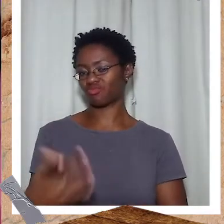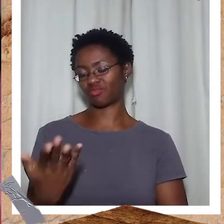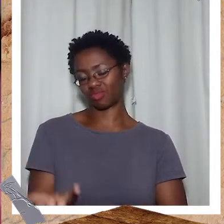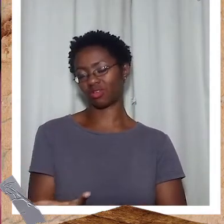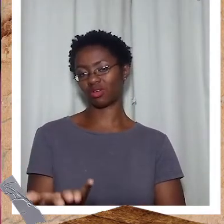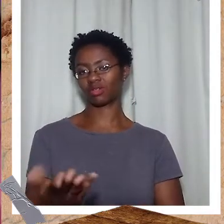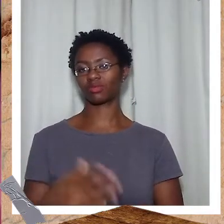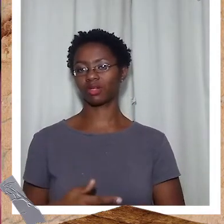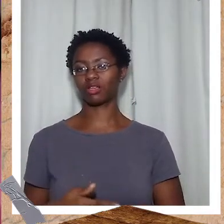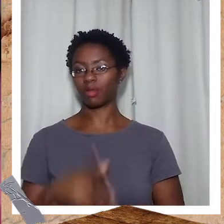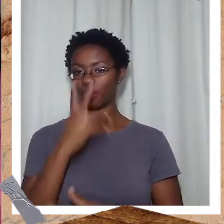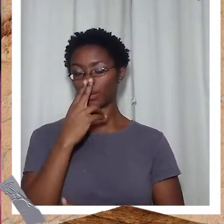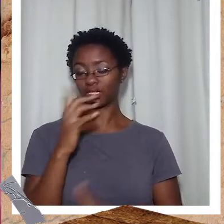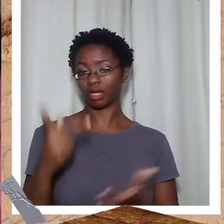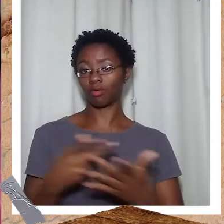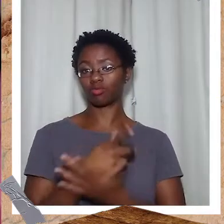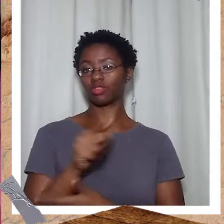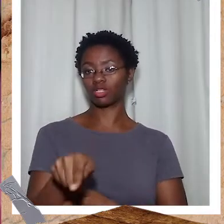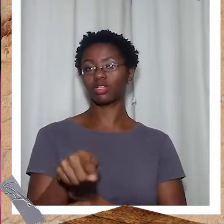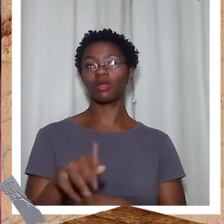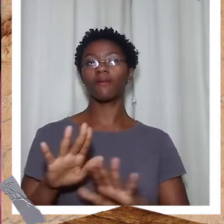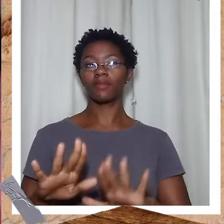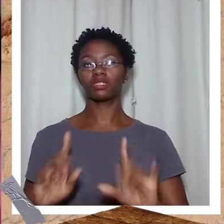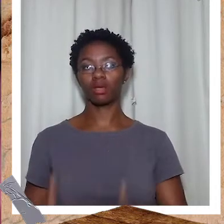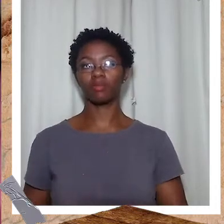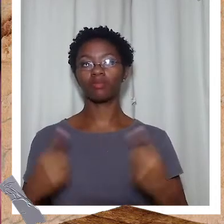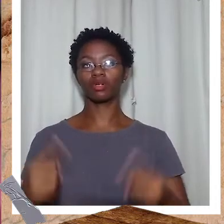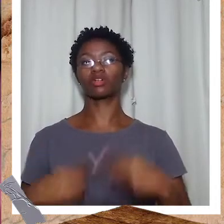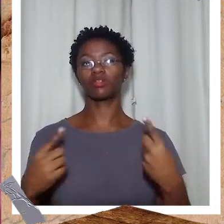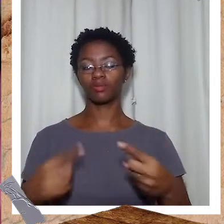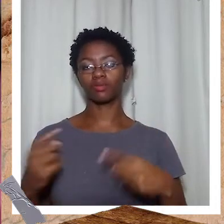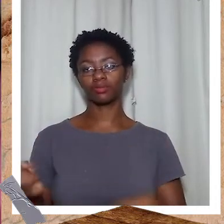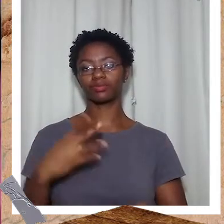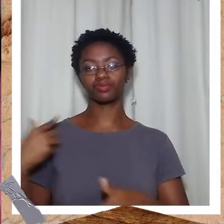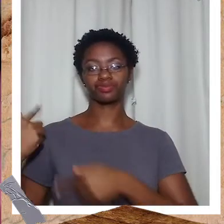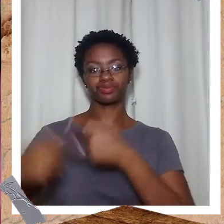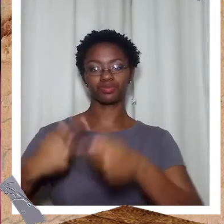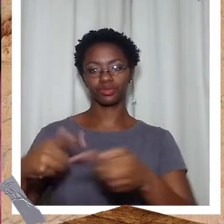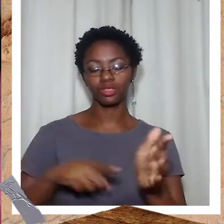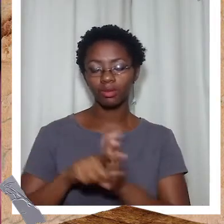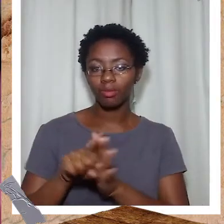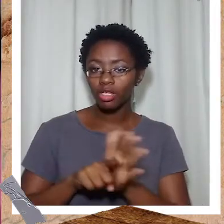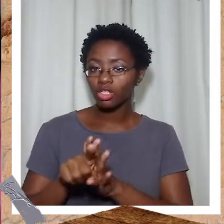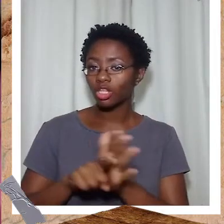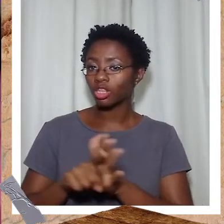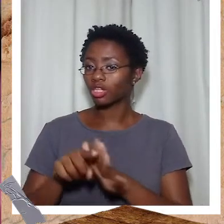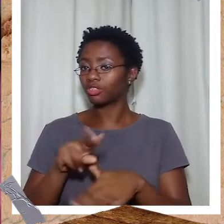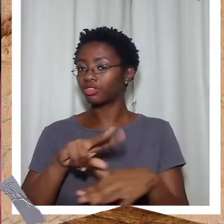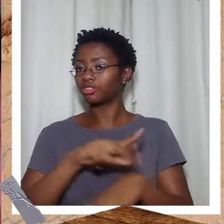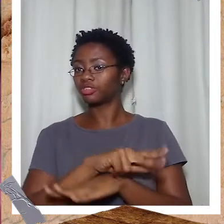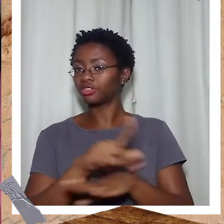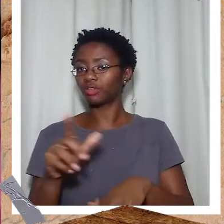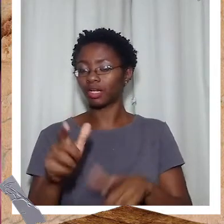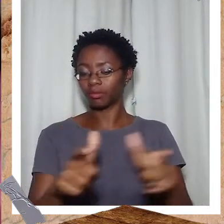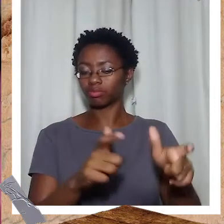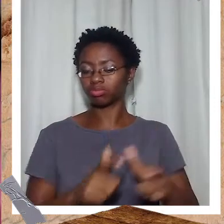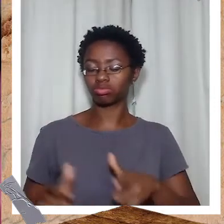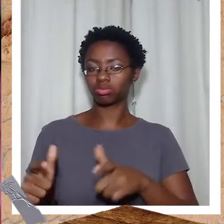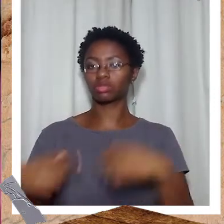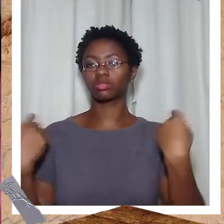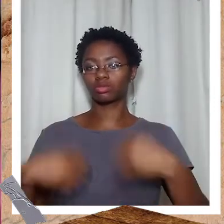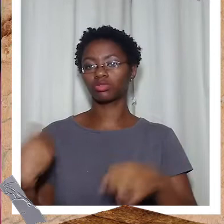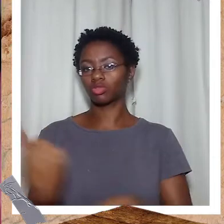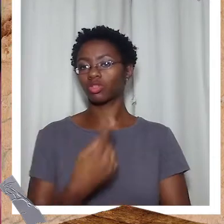funciona nesse sentido. E aí, a provocação para as novas gerações de pesquisadores de diversas áreas. A gente precisa ir